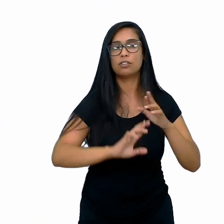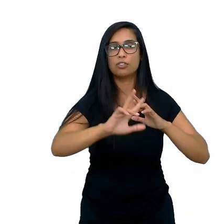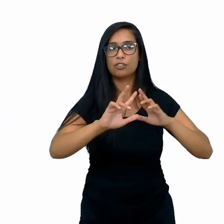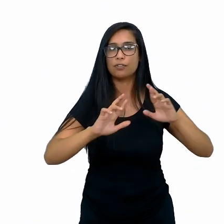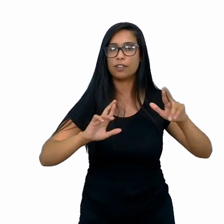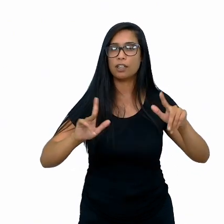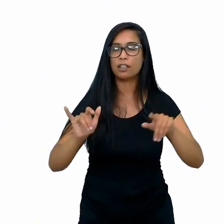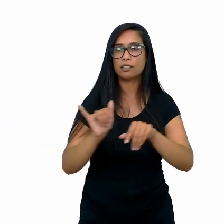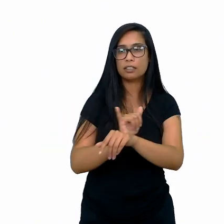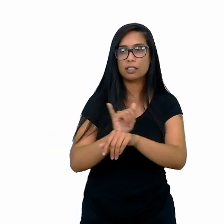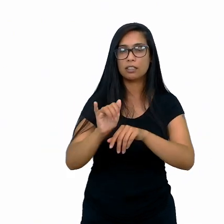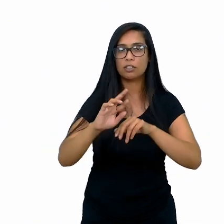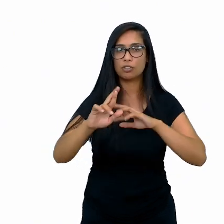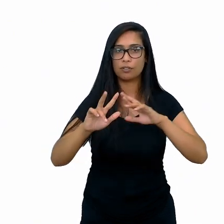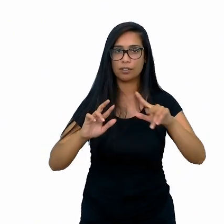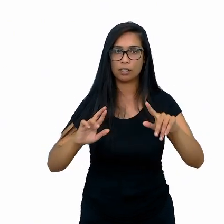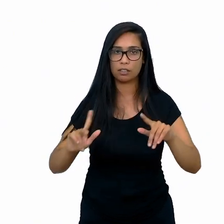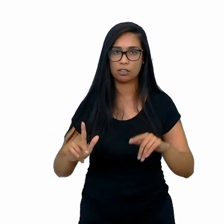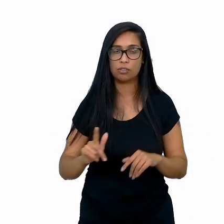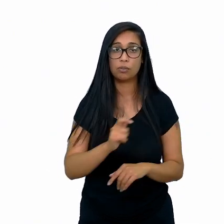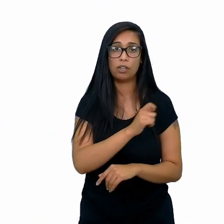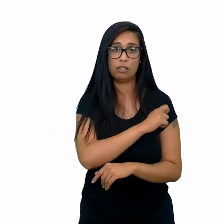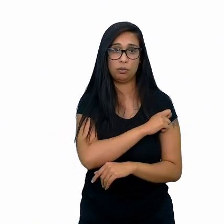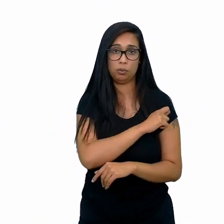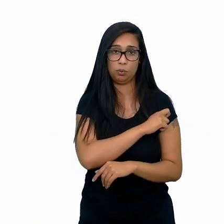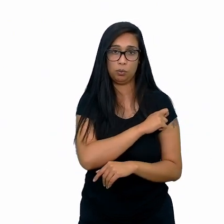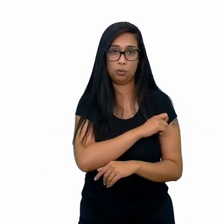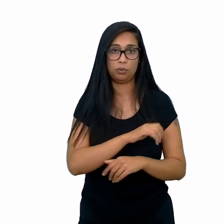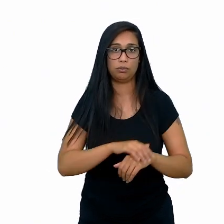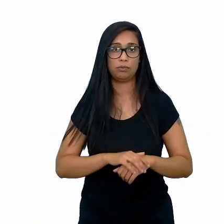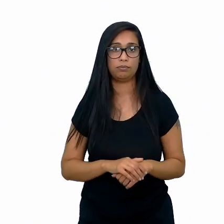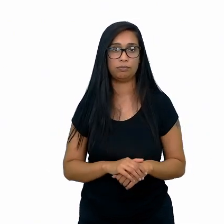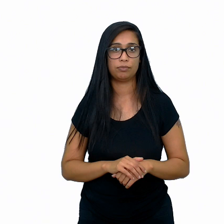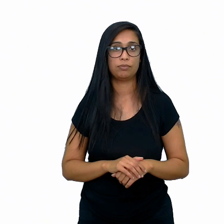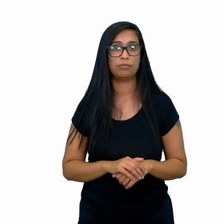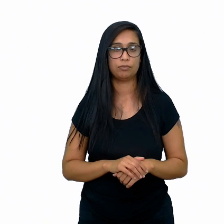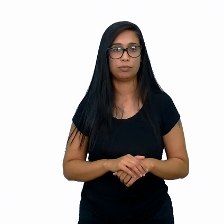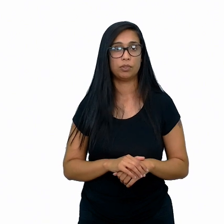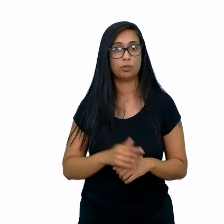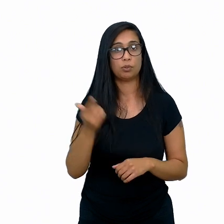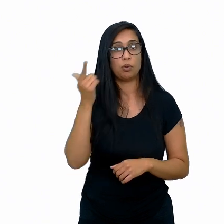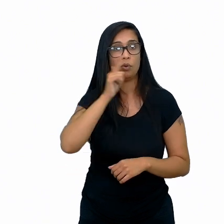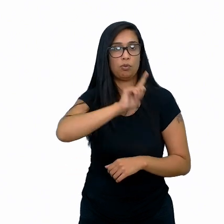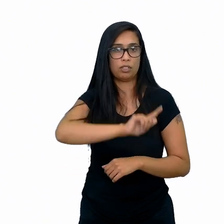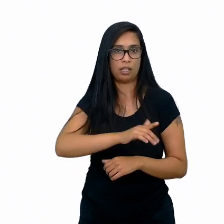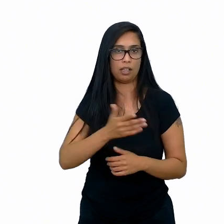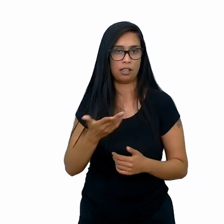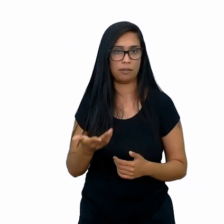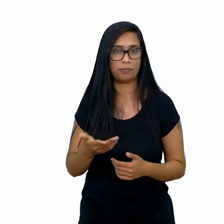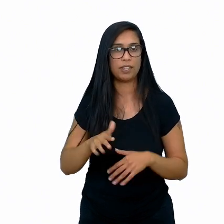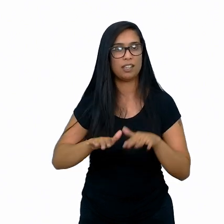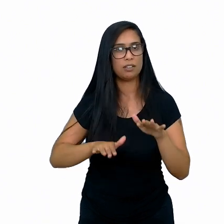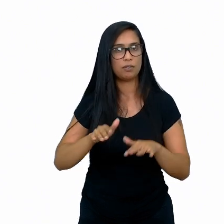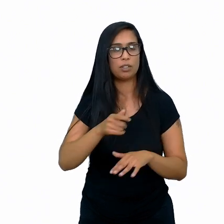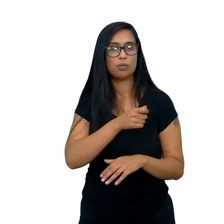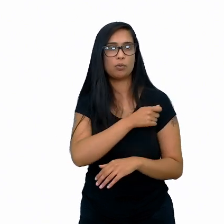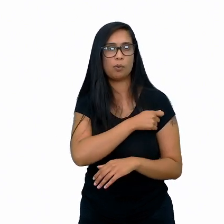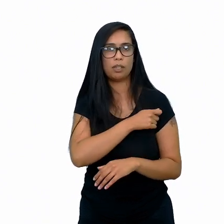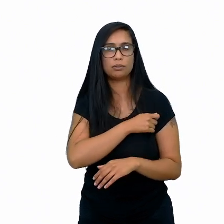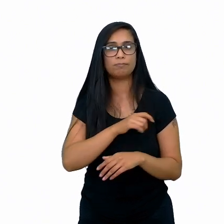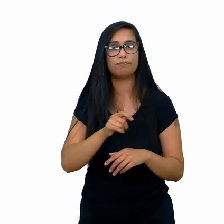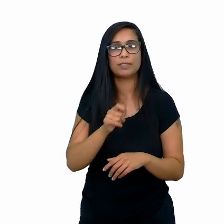tanto para os estudantes cujo desempenho está aquém do esperado, quanto para aqueles que podem